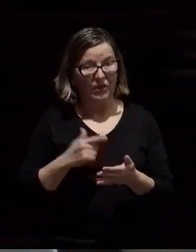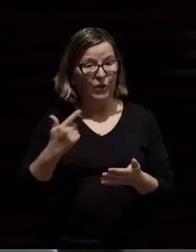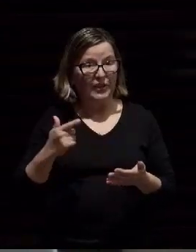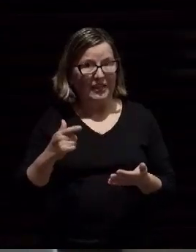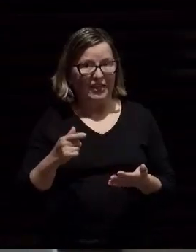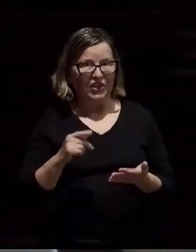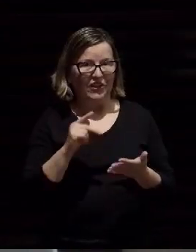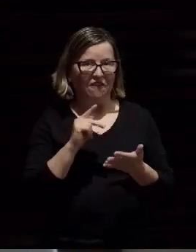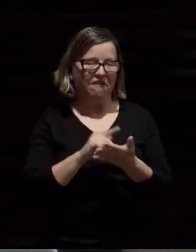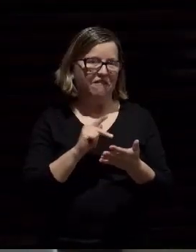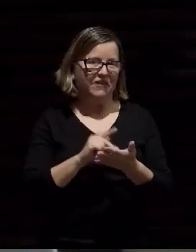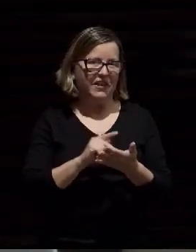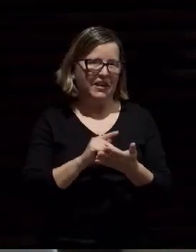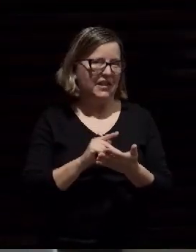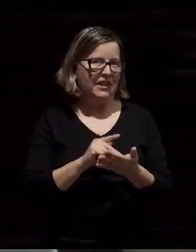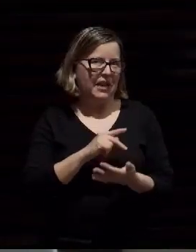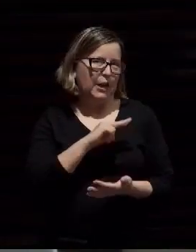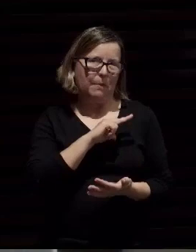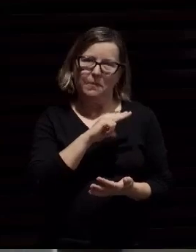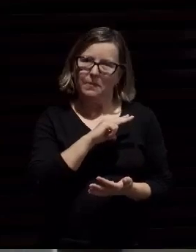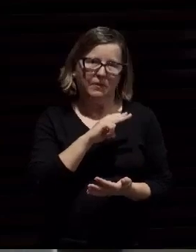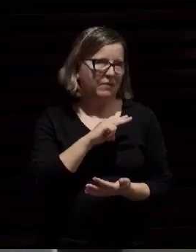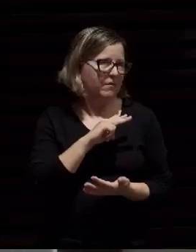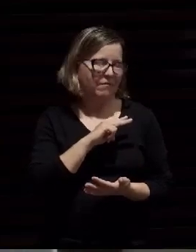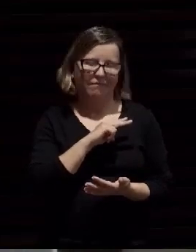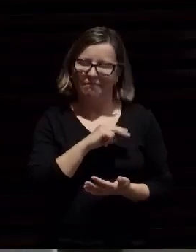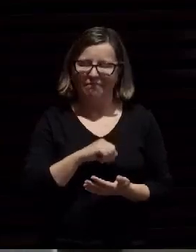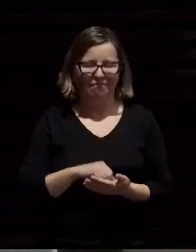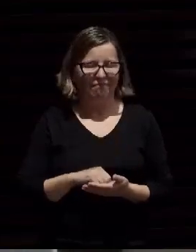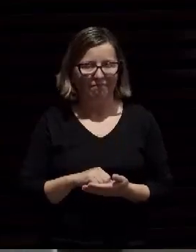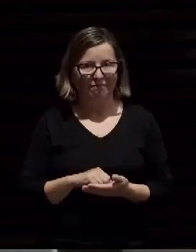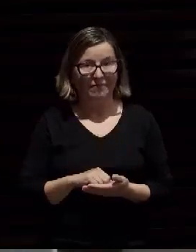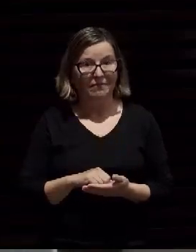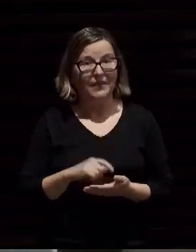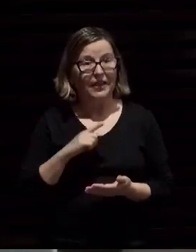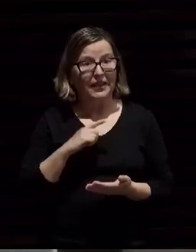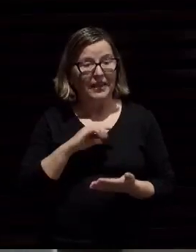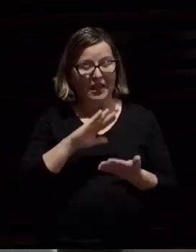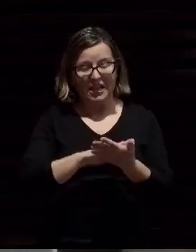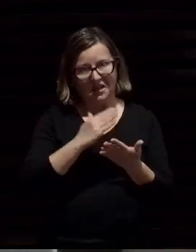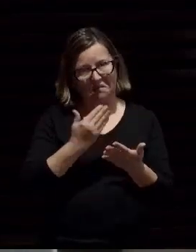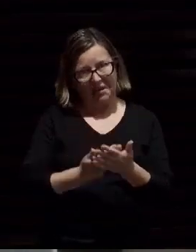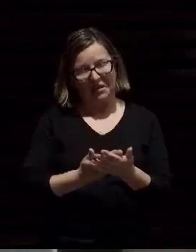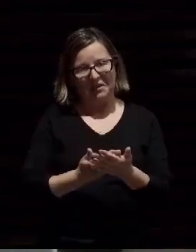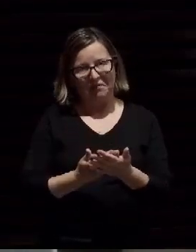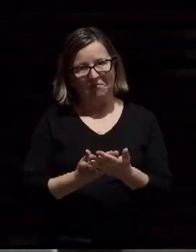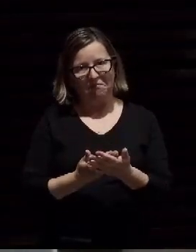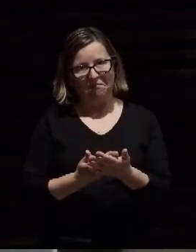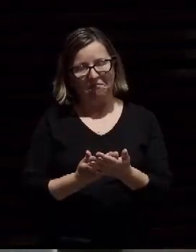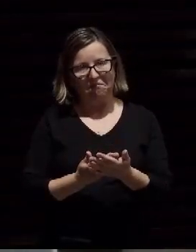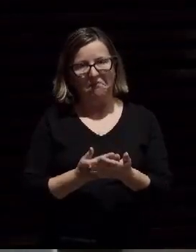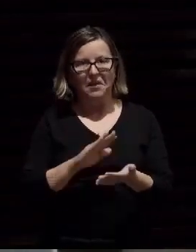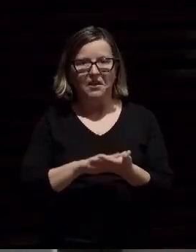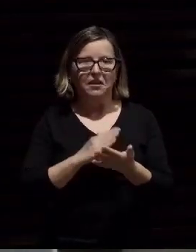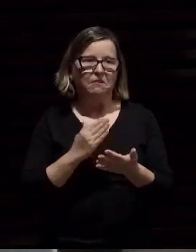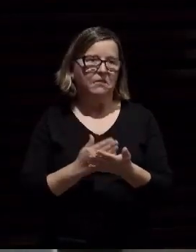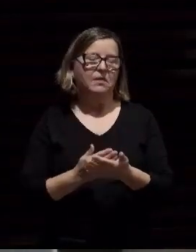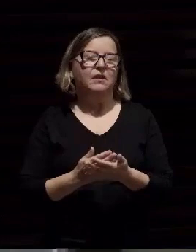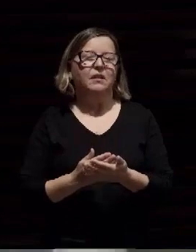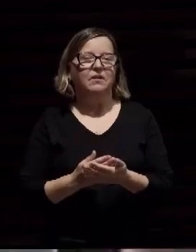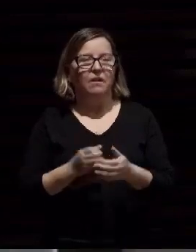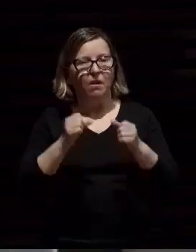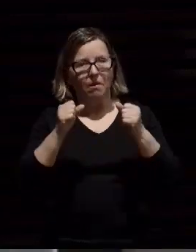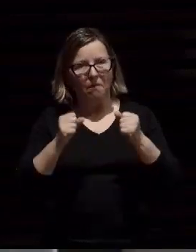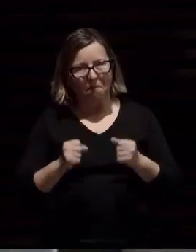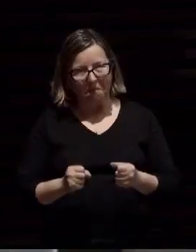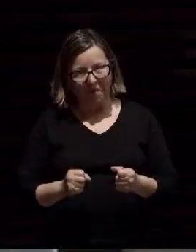existir minha interpretação. As interpretações podem ser plurais e particulares,